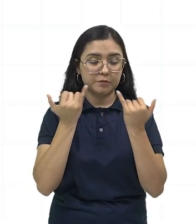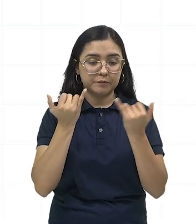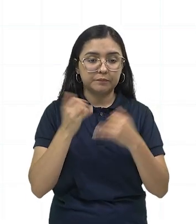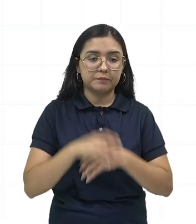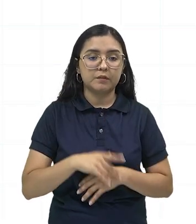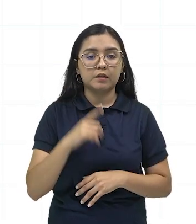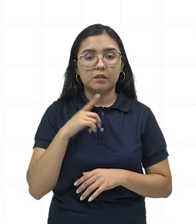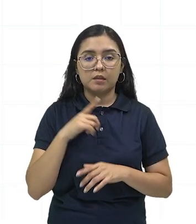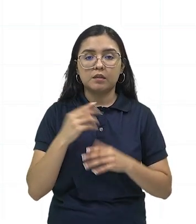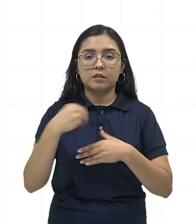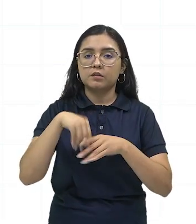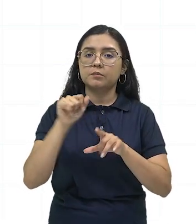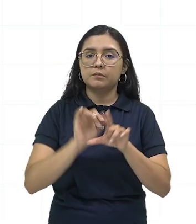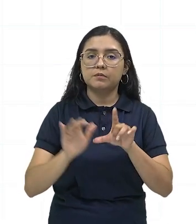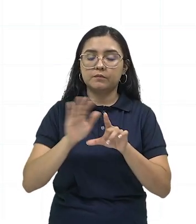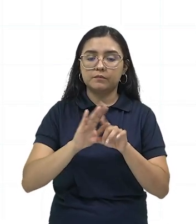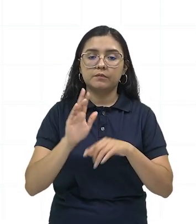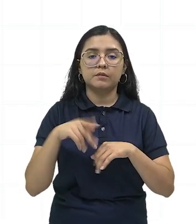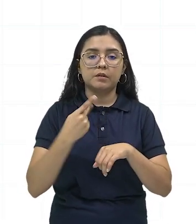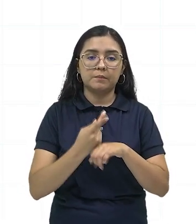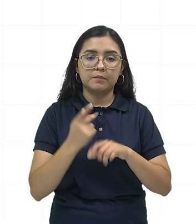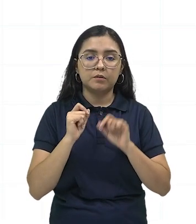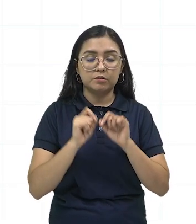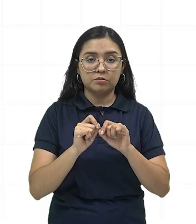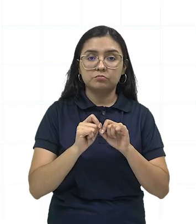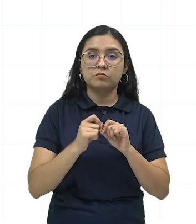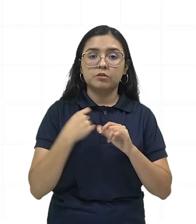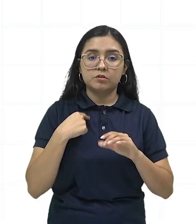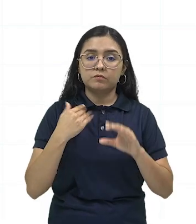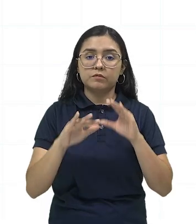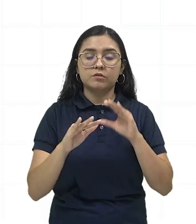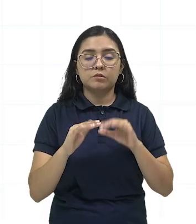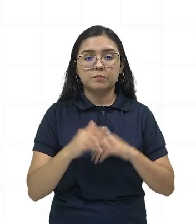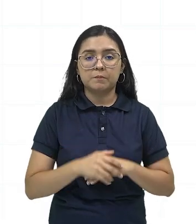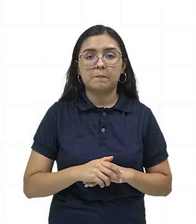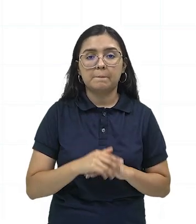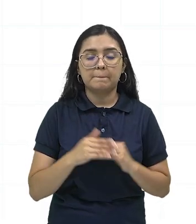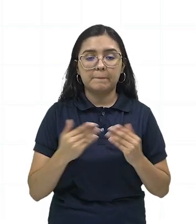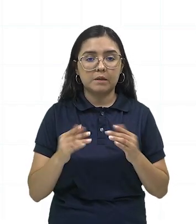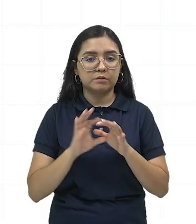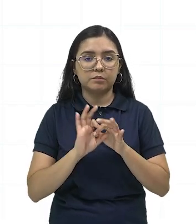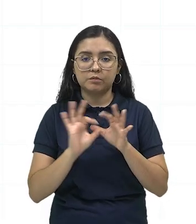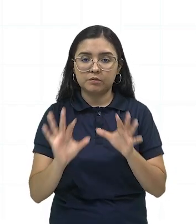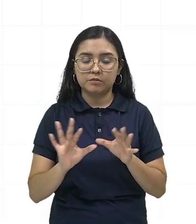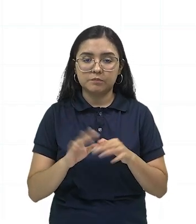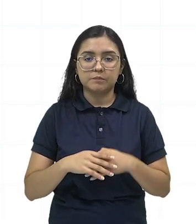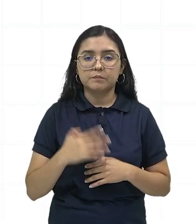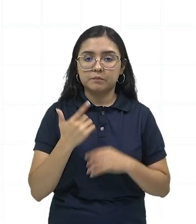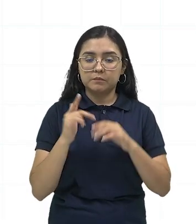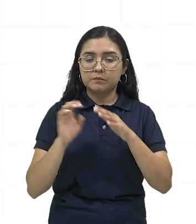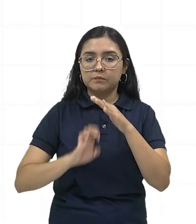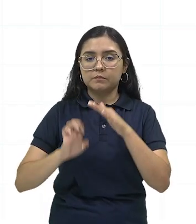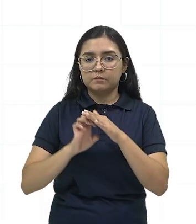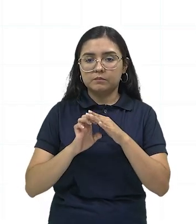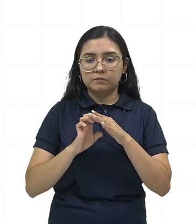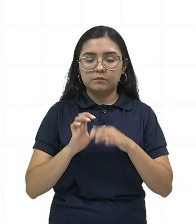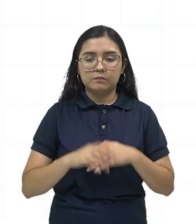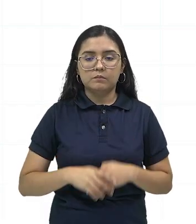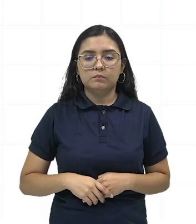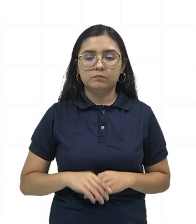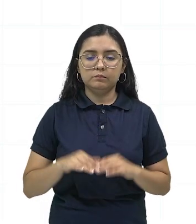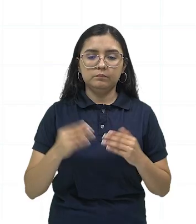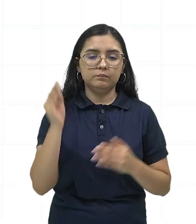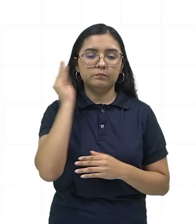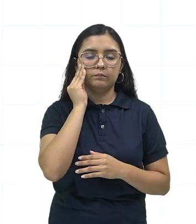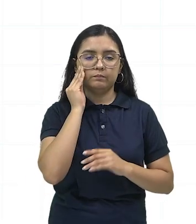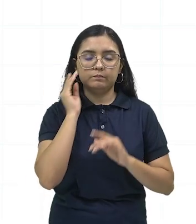nessas plataformas e distribuídas muitas vezes sem autorização do usuário por outras empresas. É o que a gente vê, por